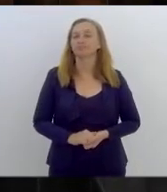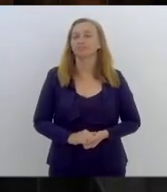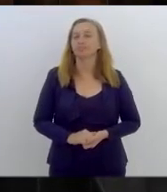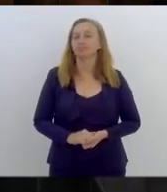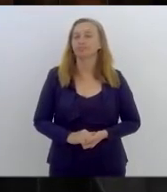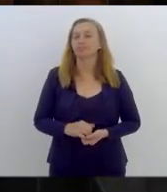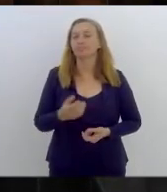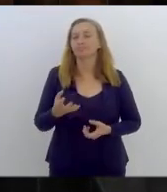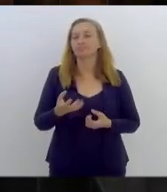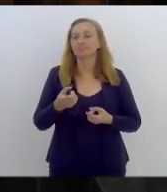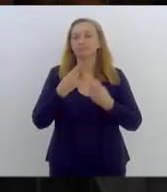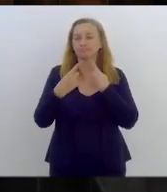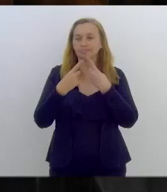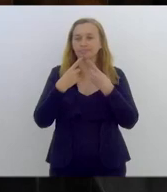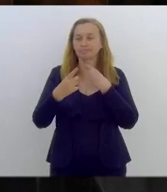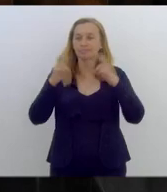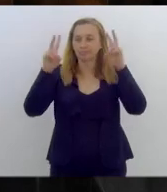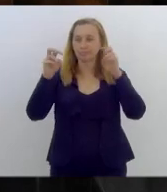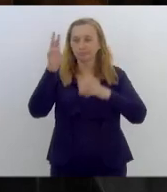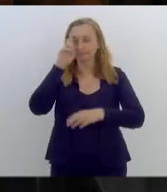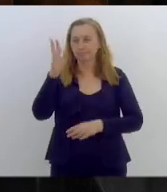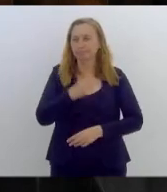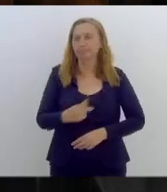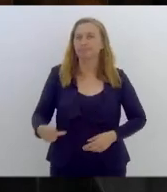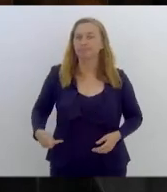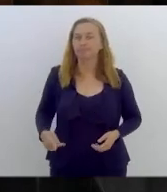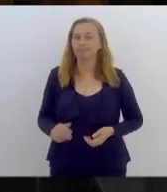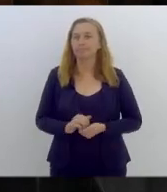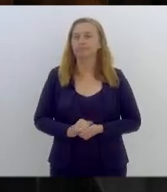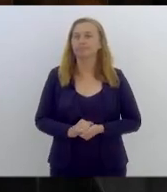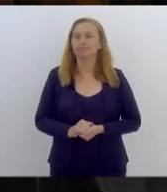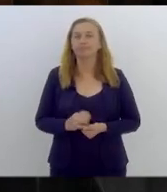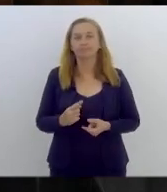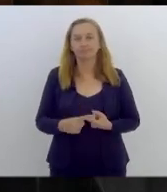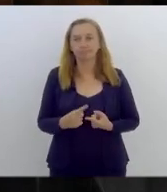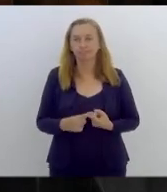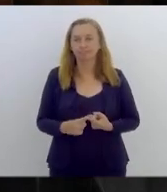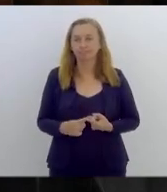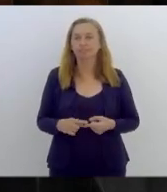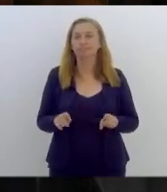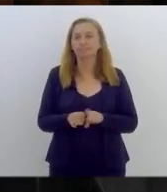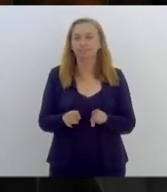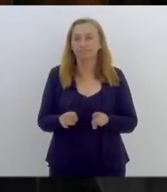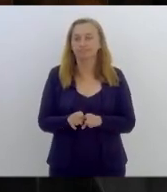quis discutir essa matéria sou presidente porque também